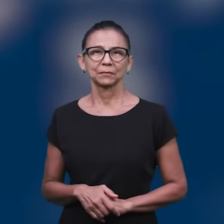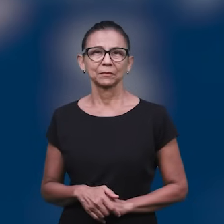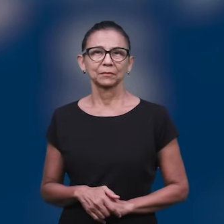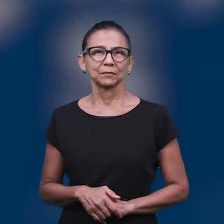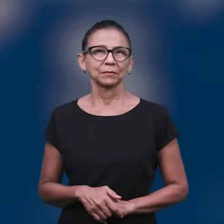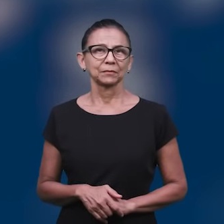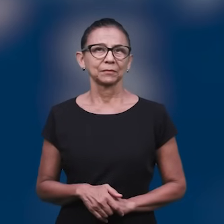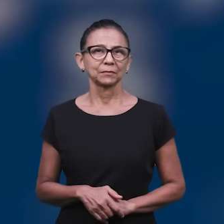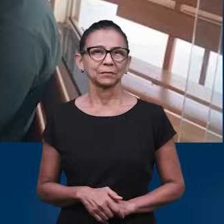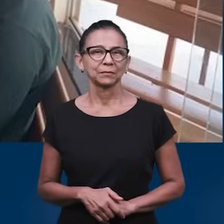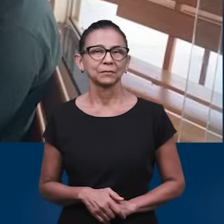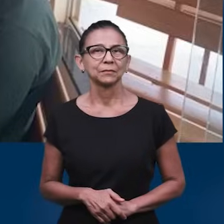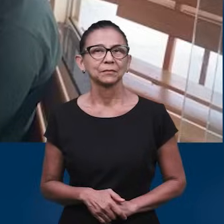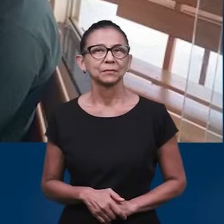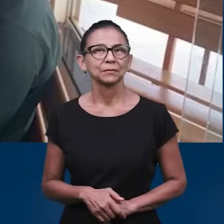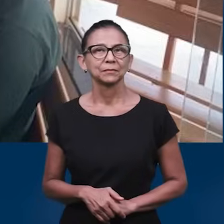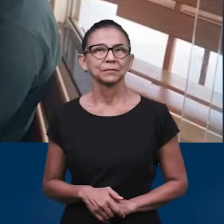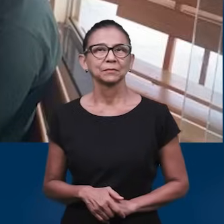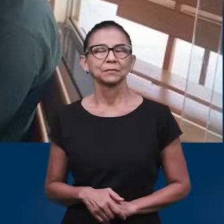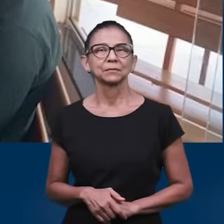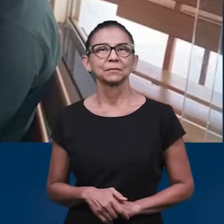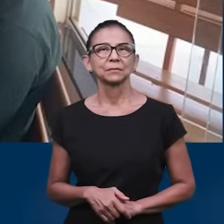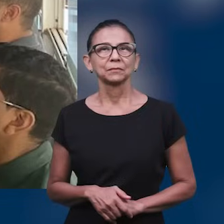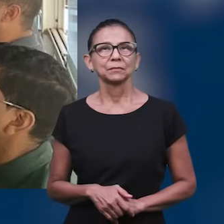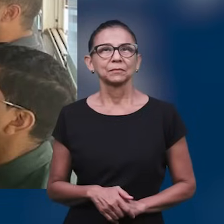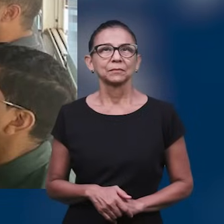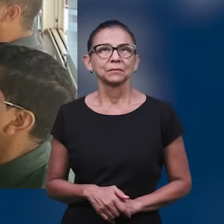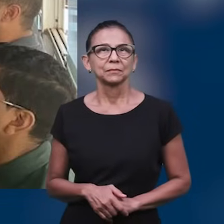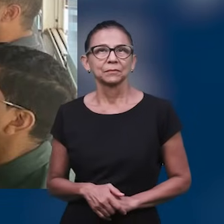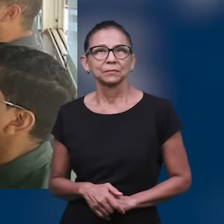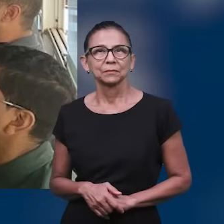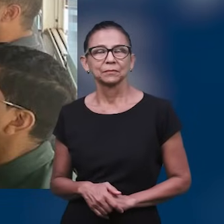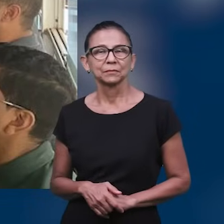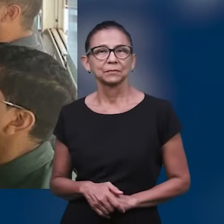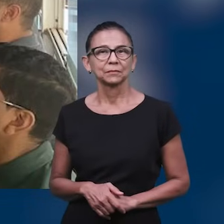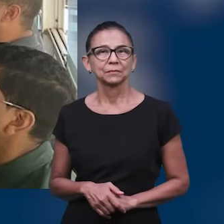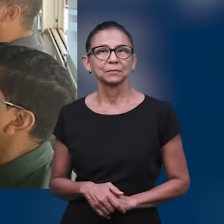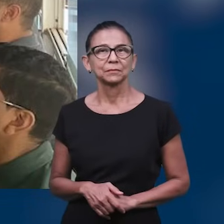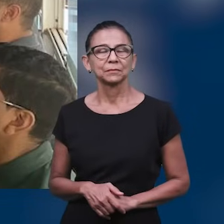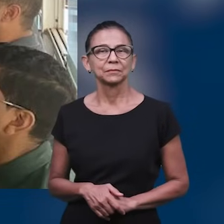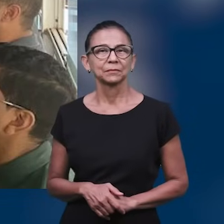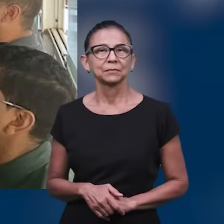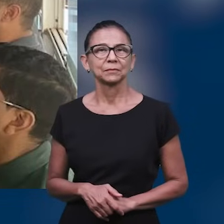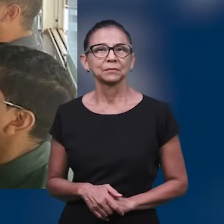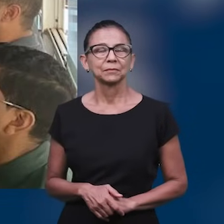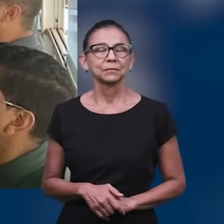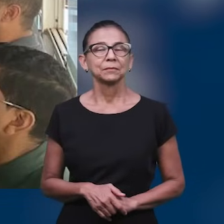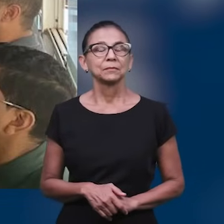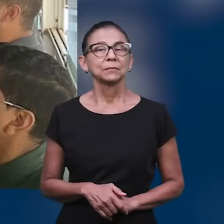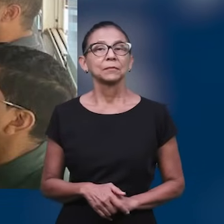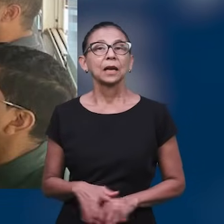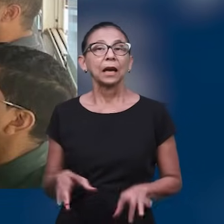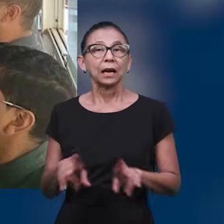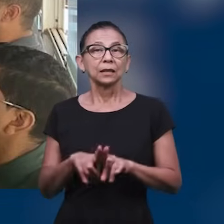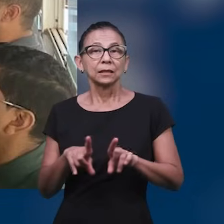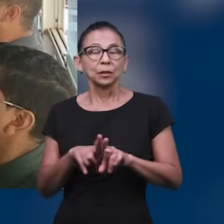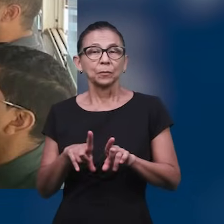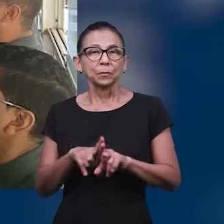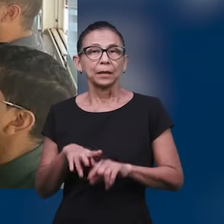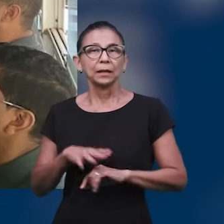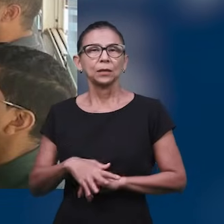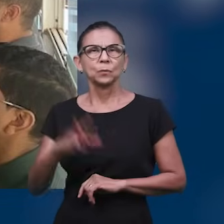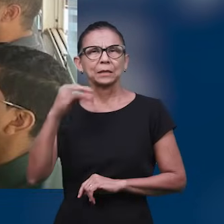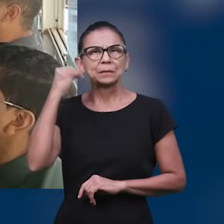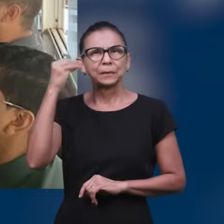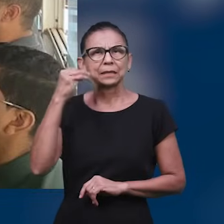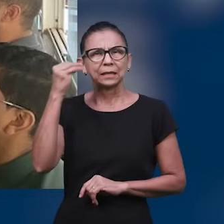de Tumiritinga. Imagens da Igreja Cristã Maranata de Simonésia. E recebemos uma experiência que nos foi